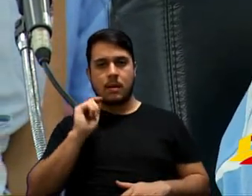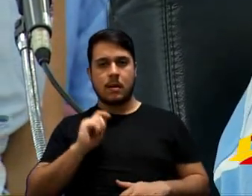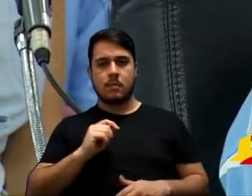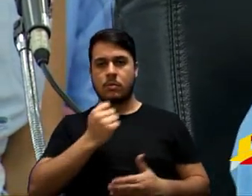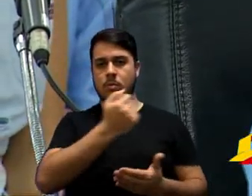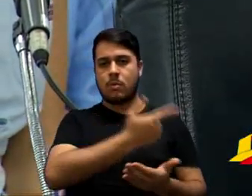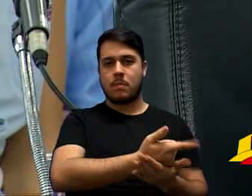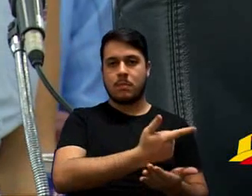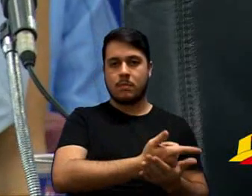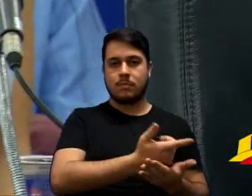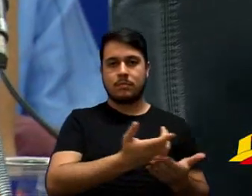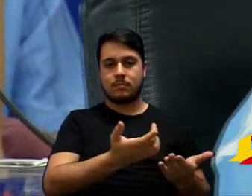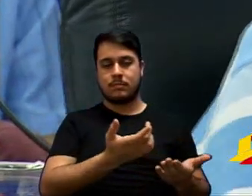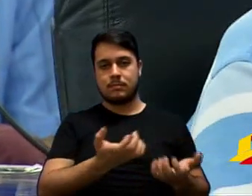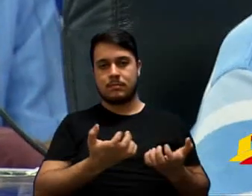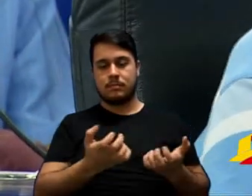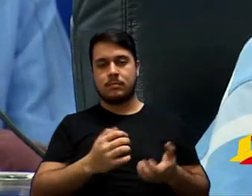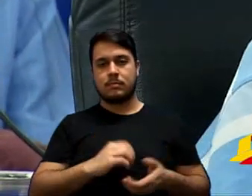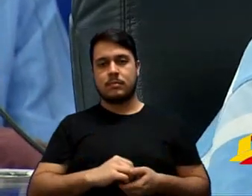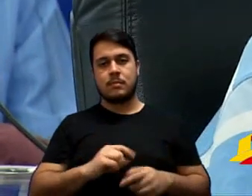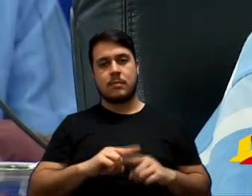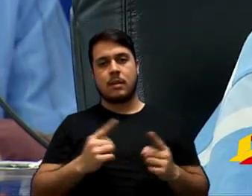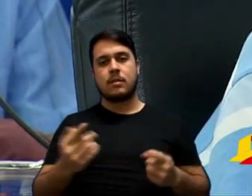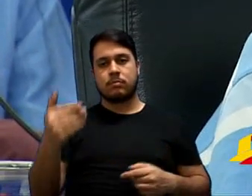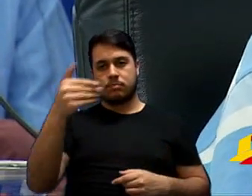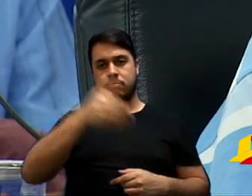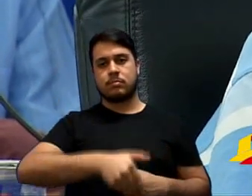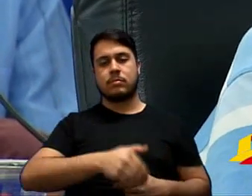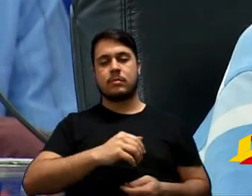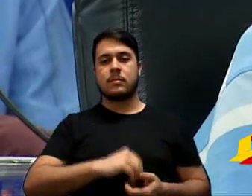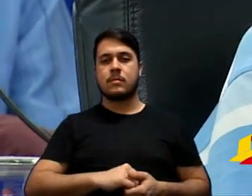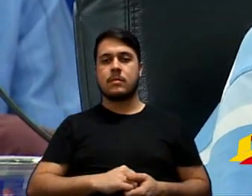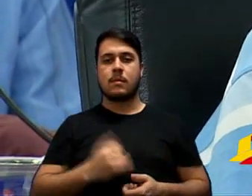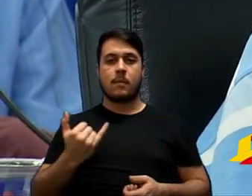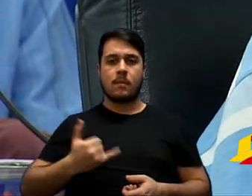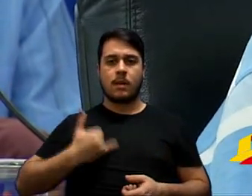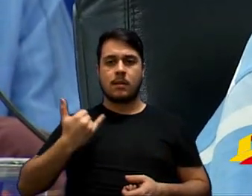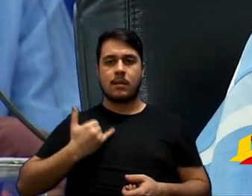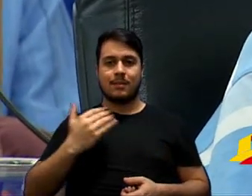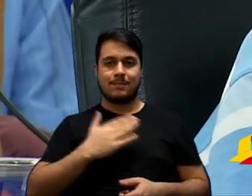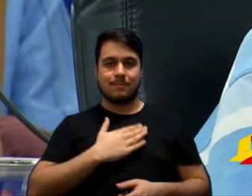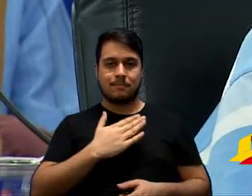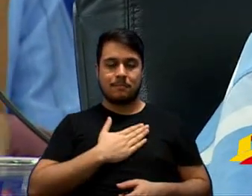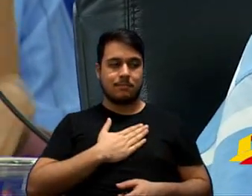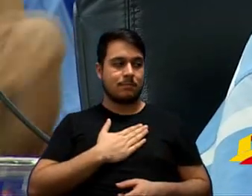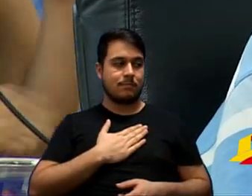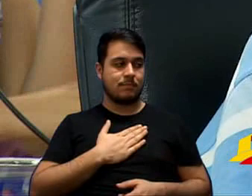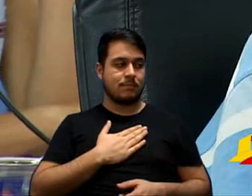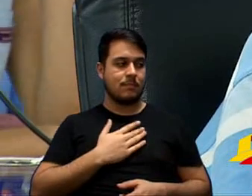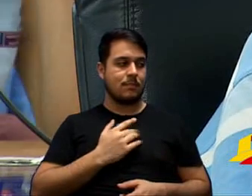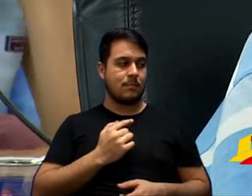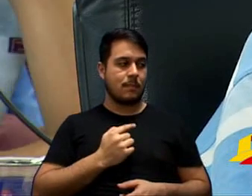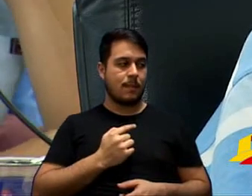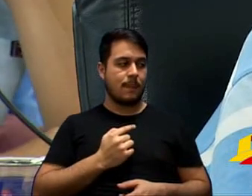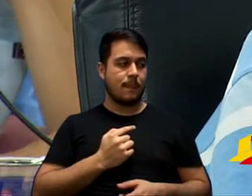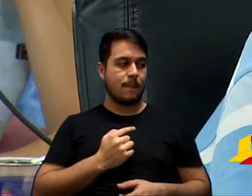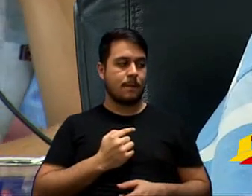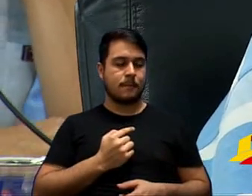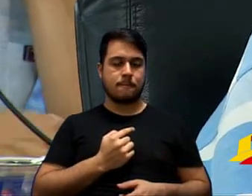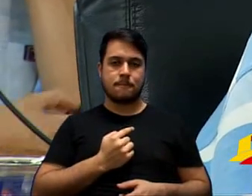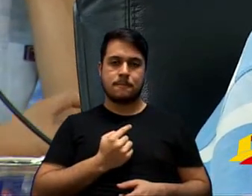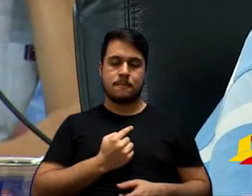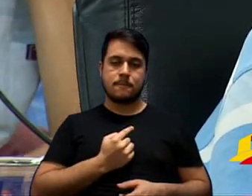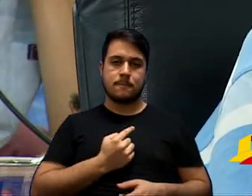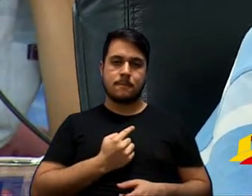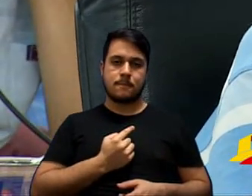tê la felizmente houve eu eu na minha idade eu já sou o andré eu já sofro de